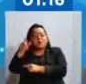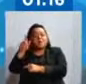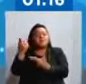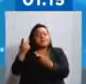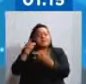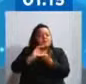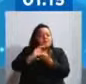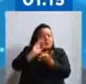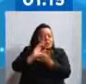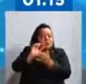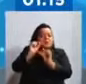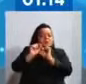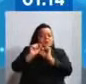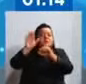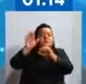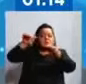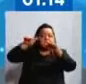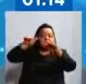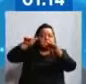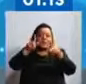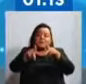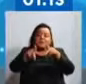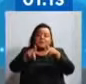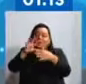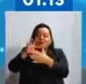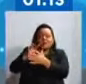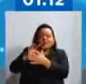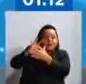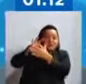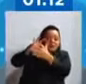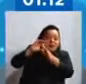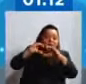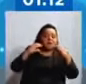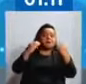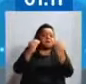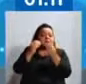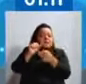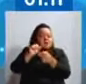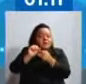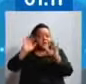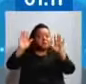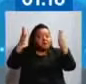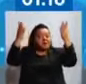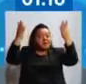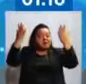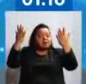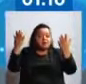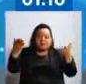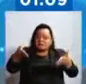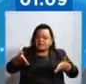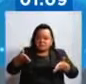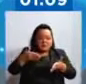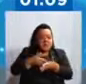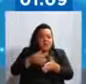inauguração, chamaram toda a população, chamaram os líderes comunitários, fizeram festa e até agora o dinheiro não está aí.